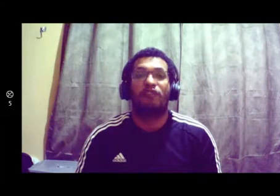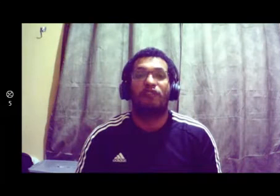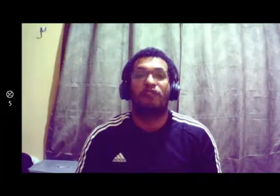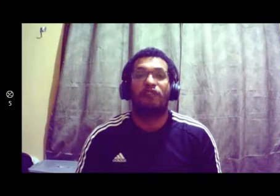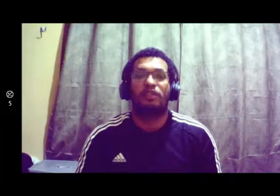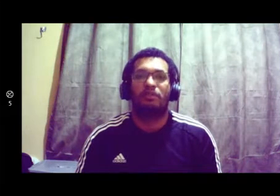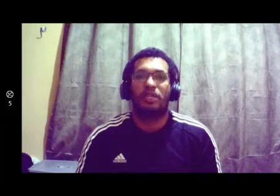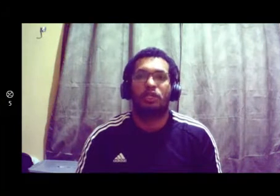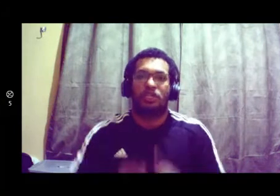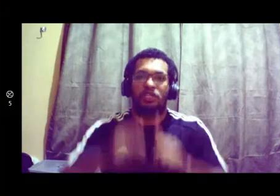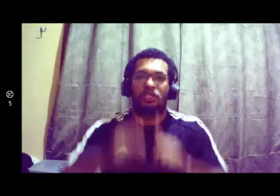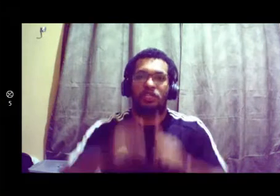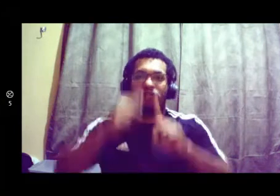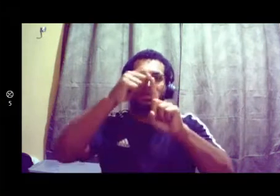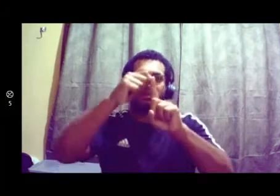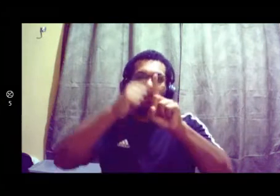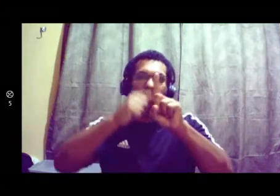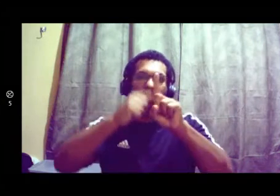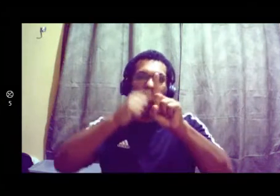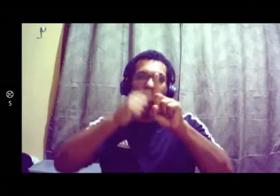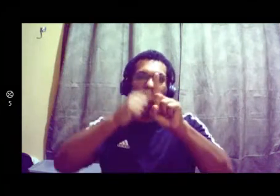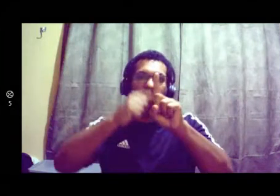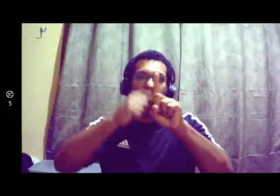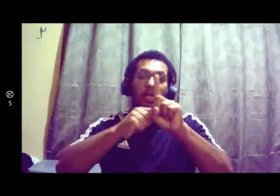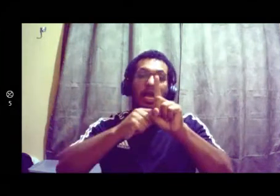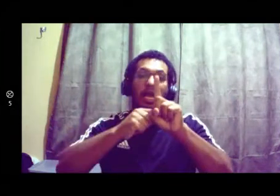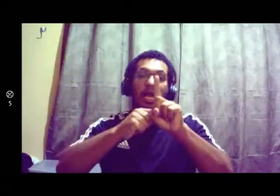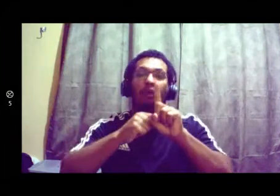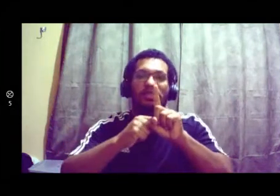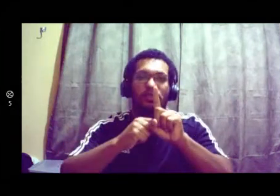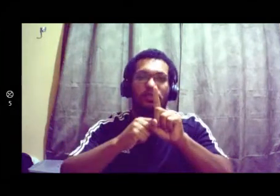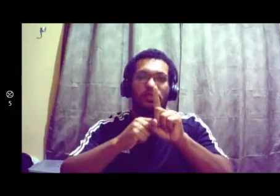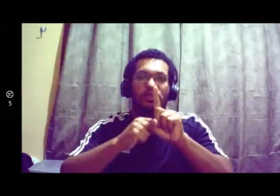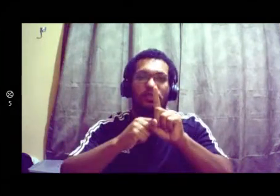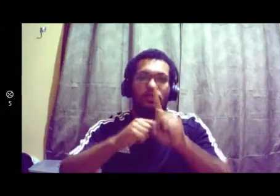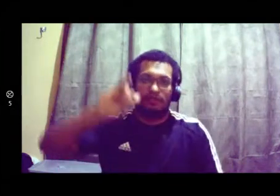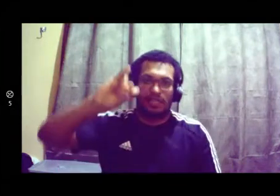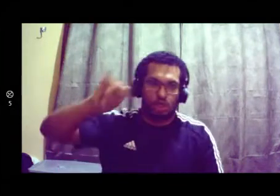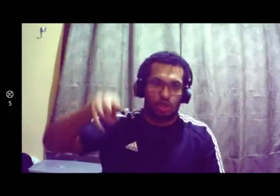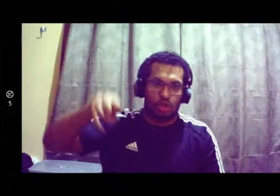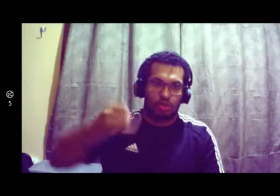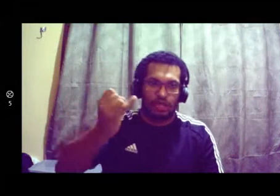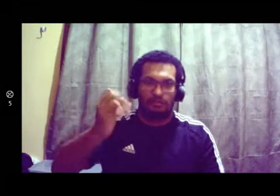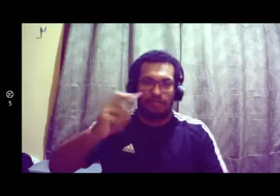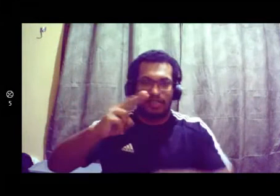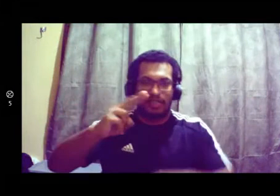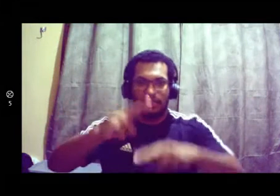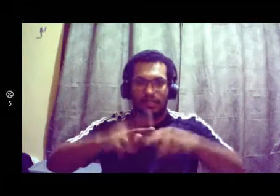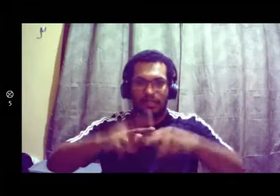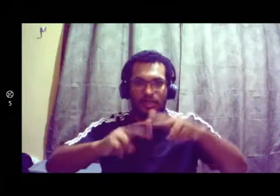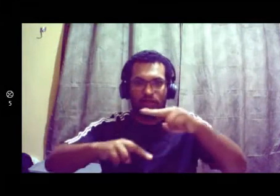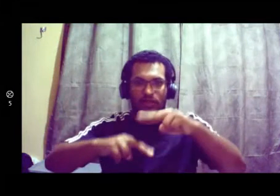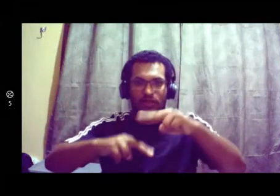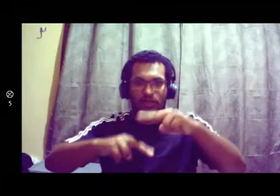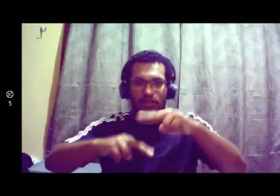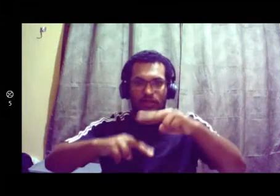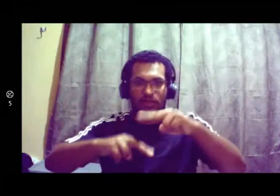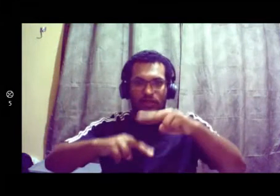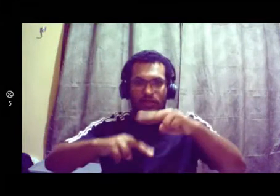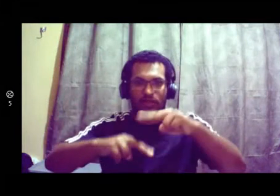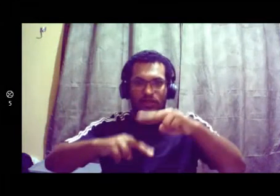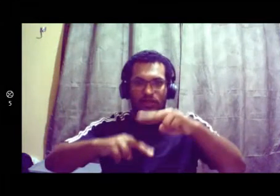Então a gente faz o quê? No mês de junho, a gente faz assim, mês. Algumas pessoas fazem J e faz esse